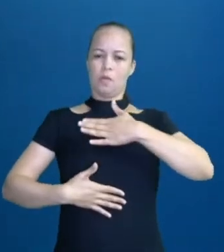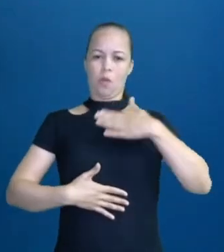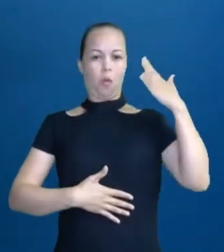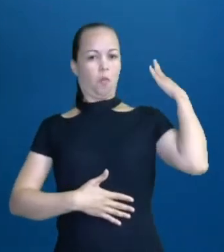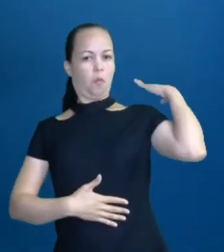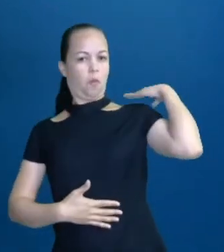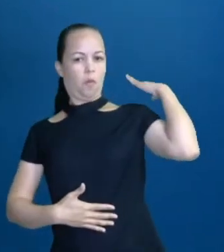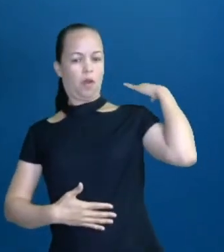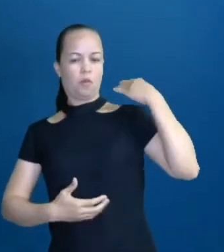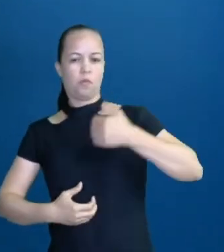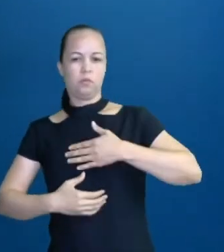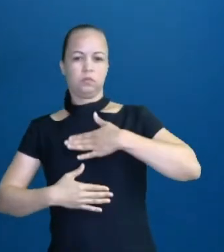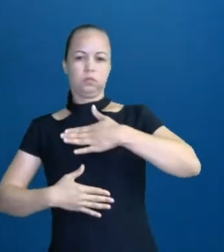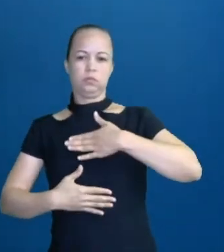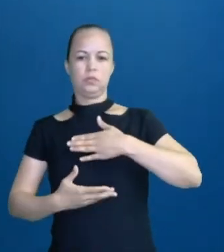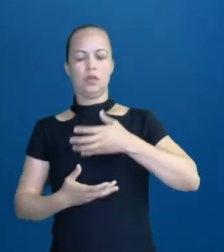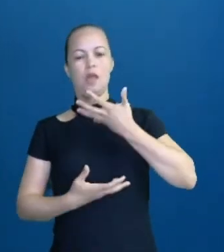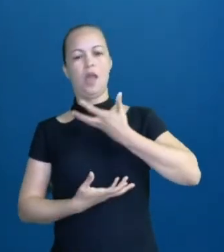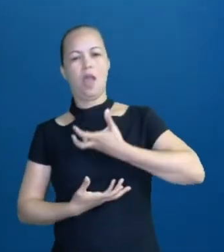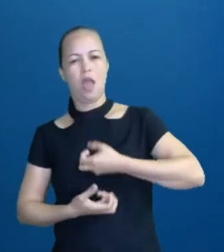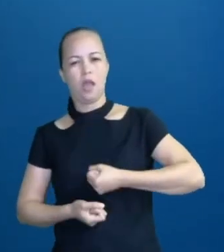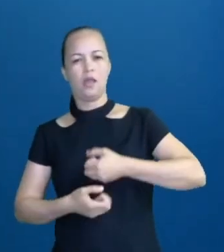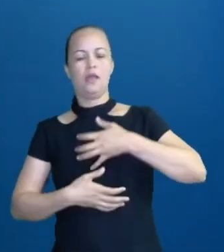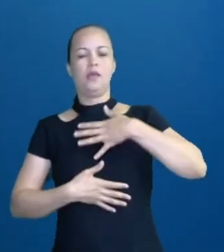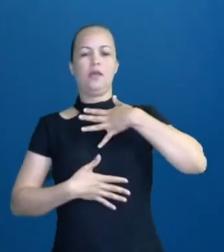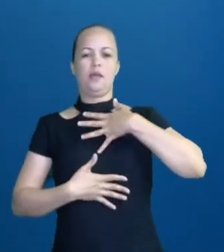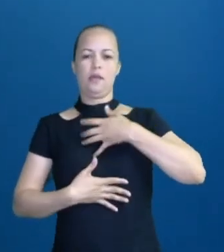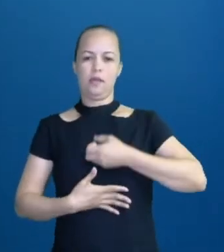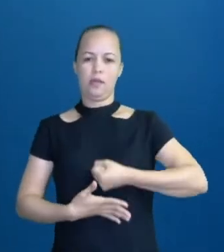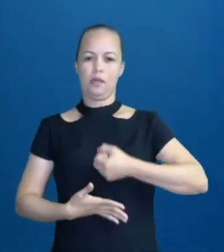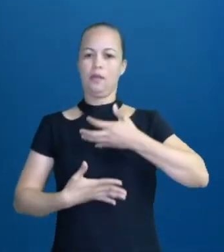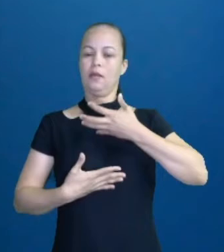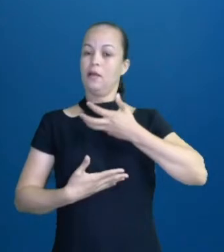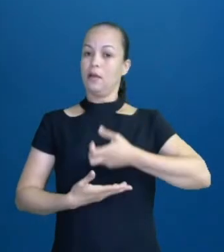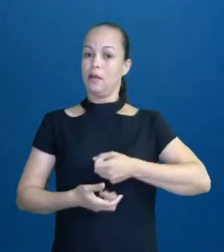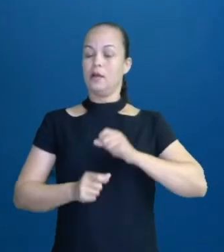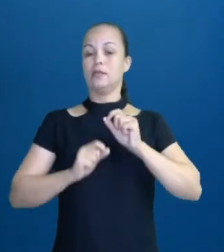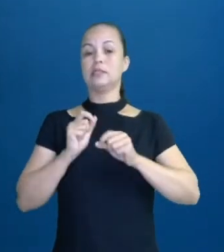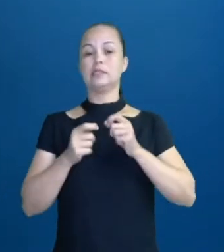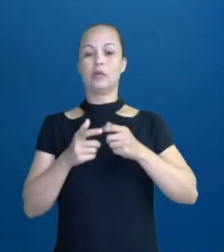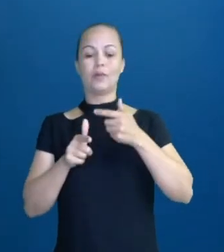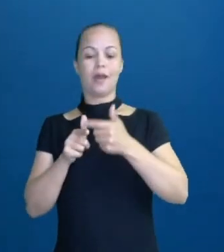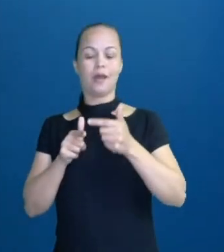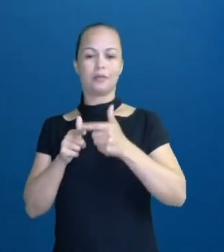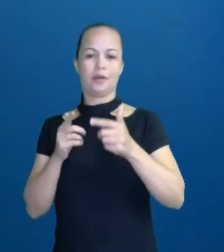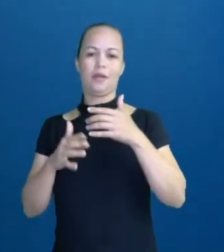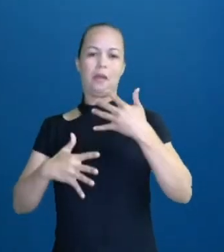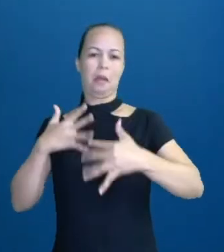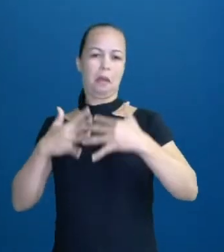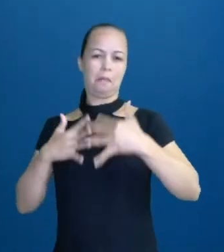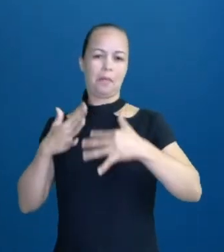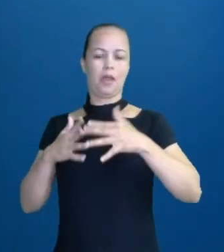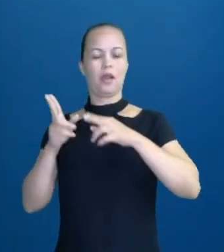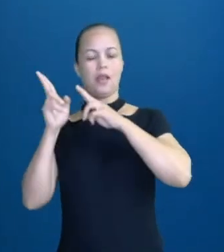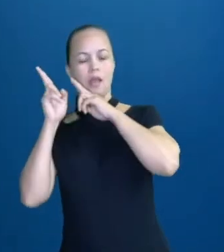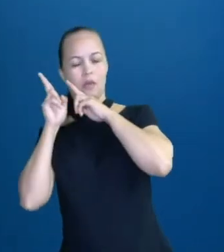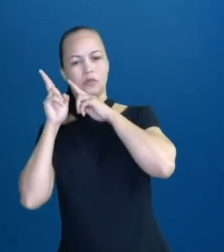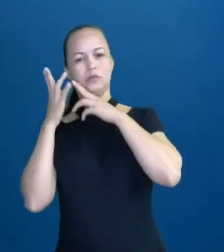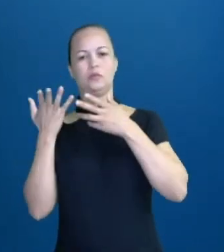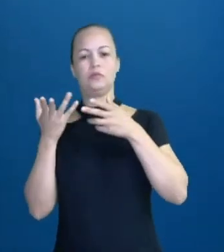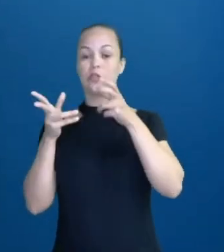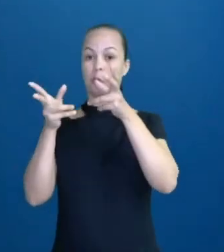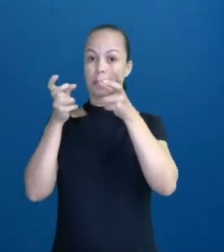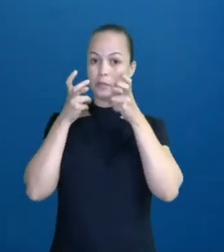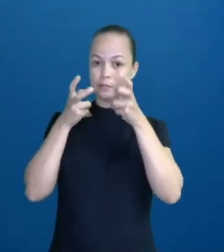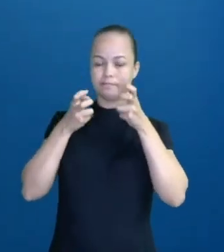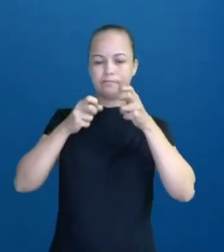pessoa. Então ela acaba cansando mais rapidamente, né, e isso acaba diretamente atrapalhando no sono. Portanto, percebam que